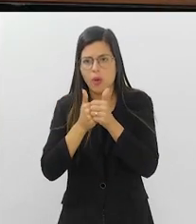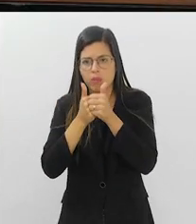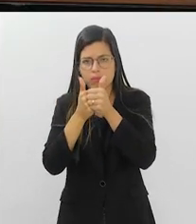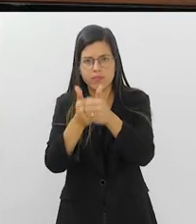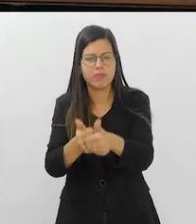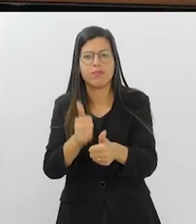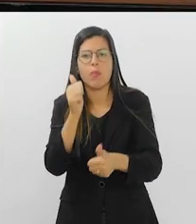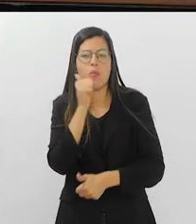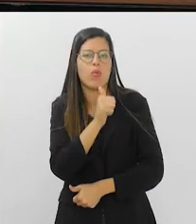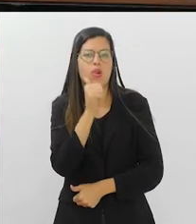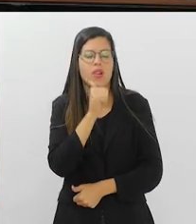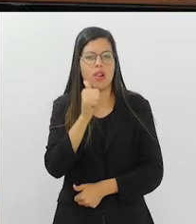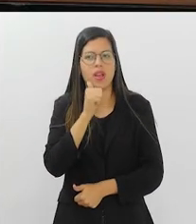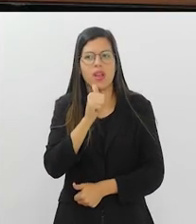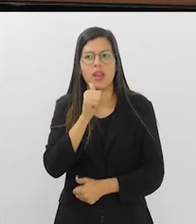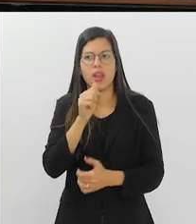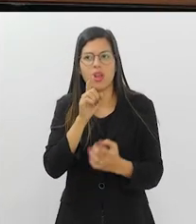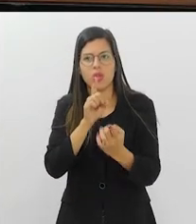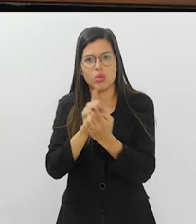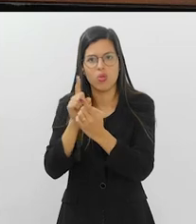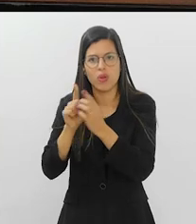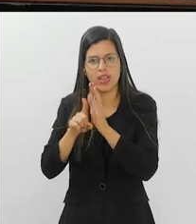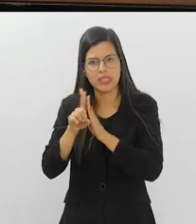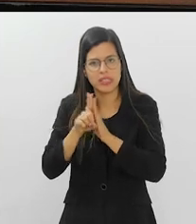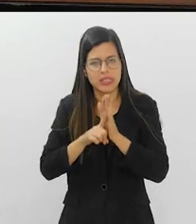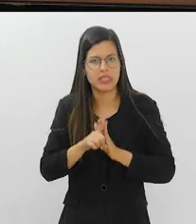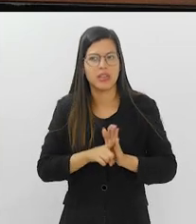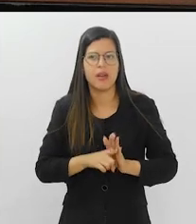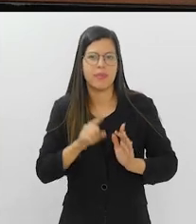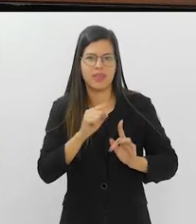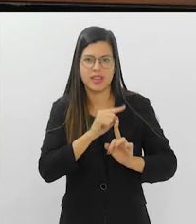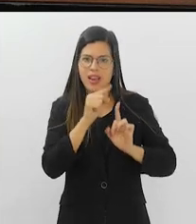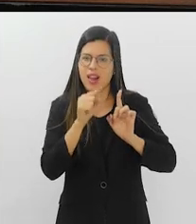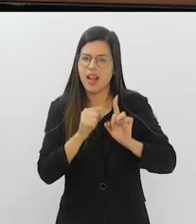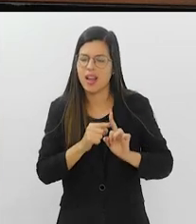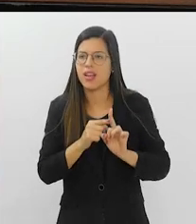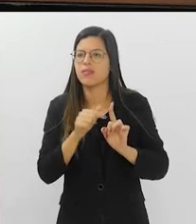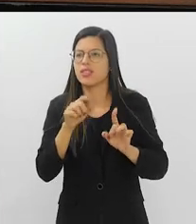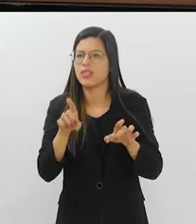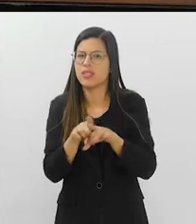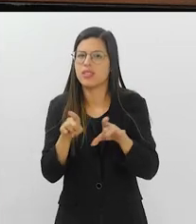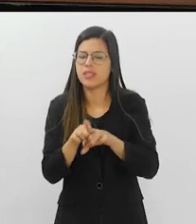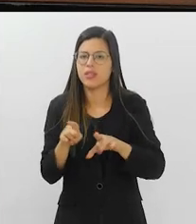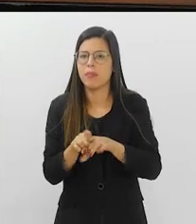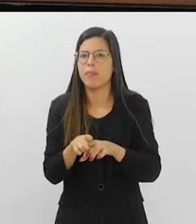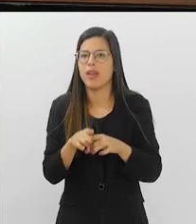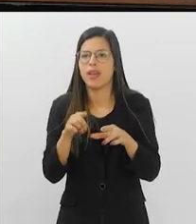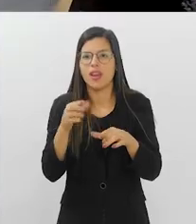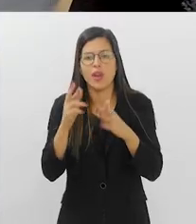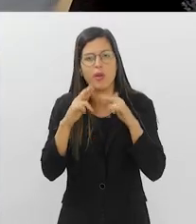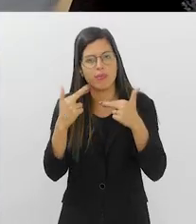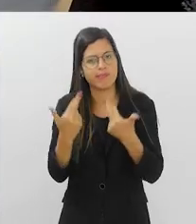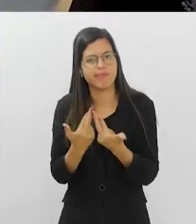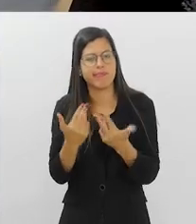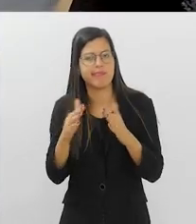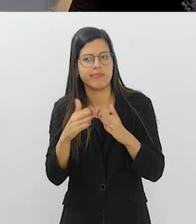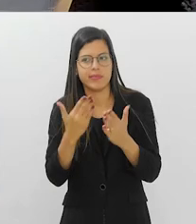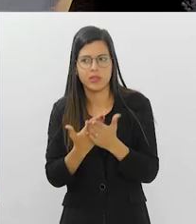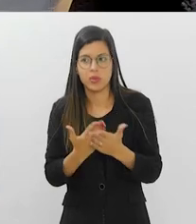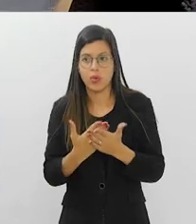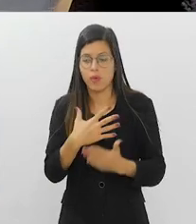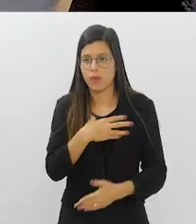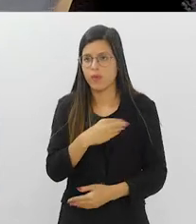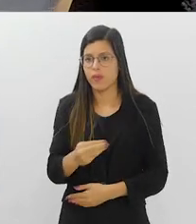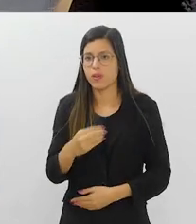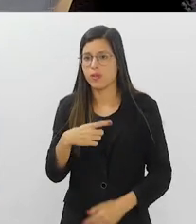né? Você poder acompanhar a sua mulher nos exames pré-natais, você poder acompanhar as reuniões da escola dos seus filhos, você ter uma